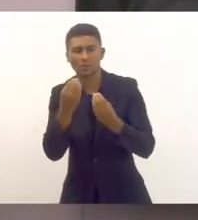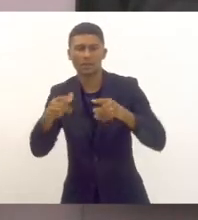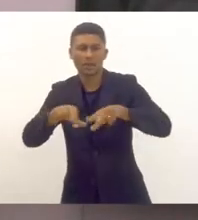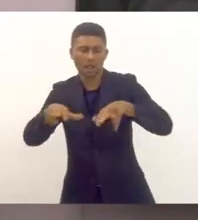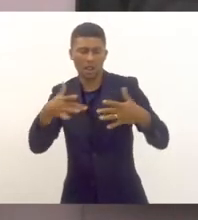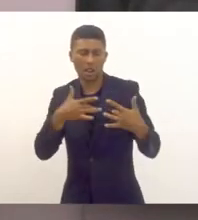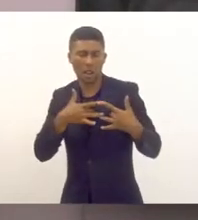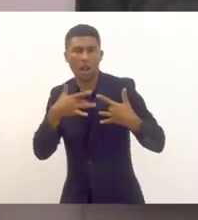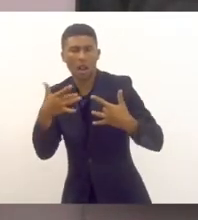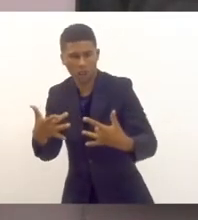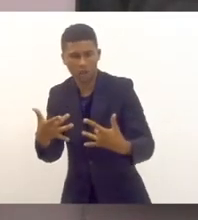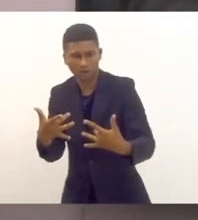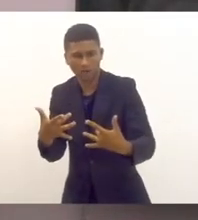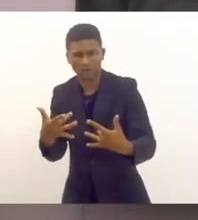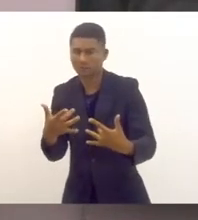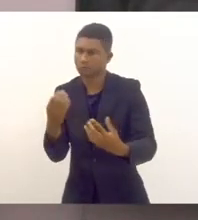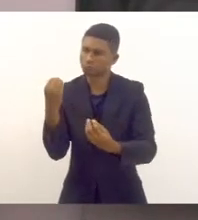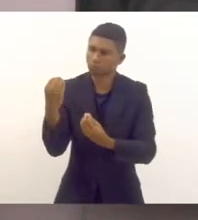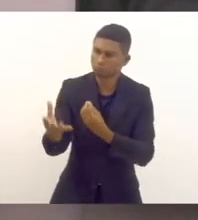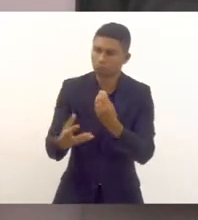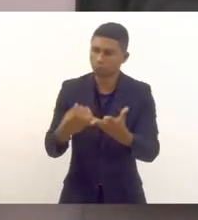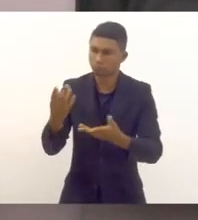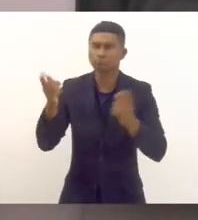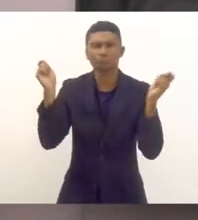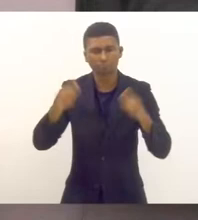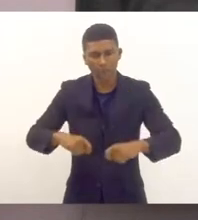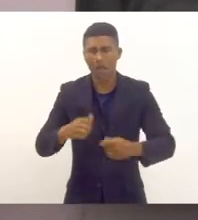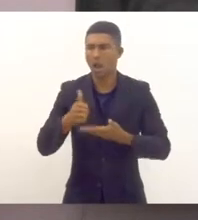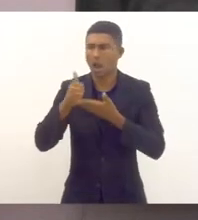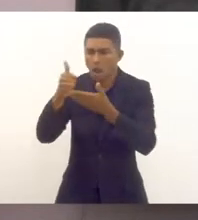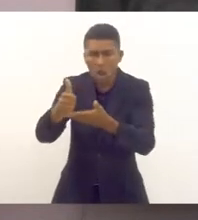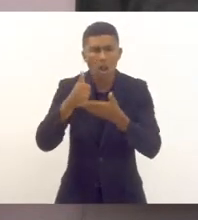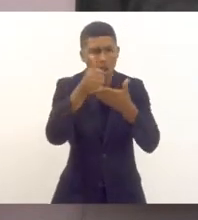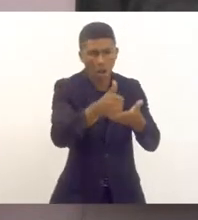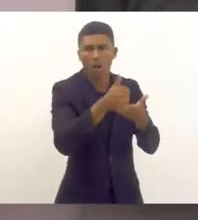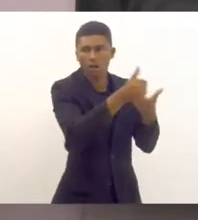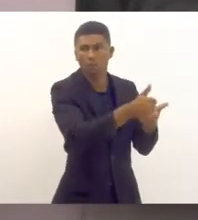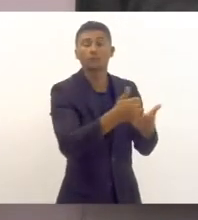para a população fluminense. Inclusive, também, quando nós tivemos o acidente